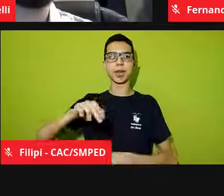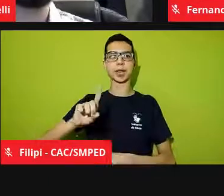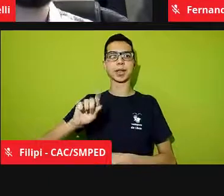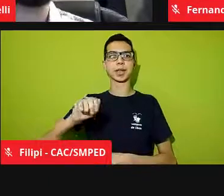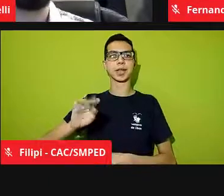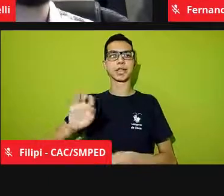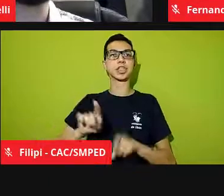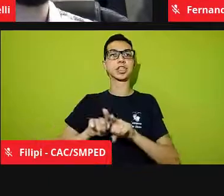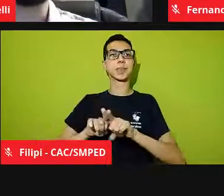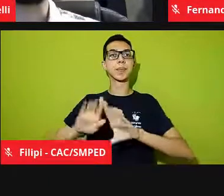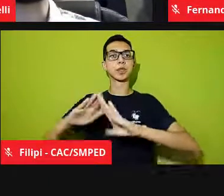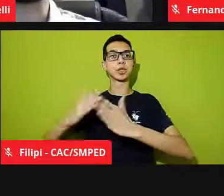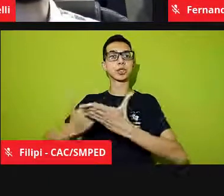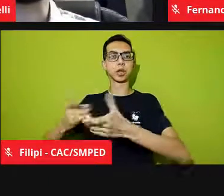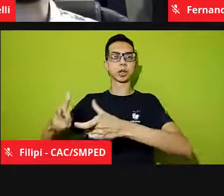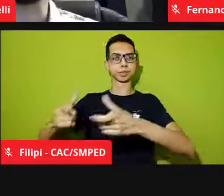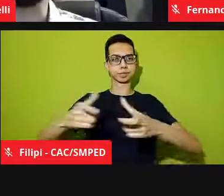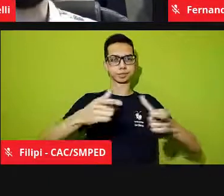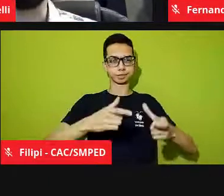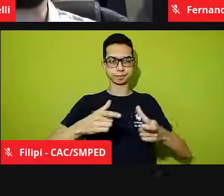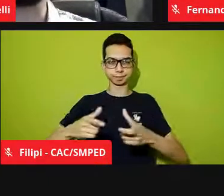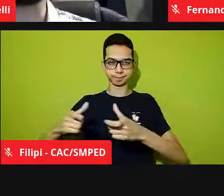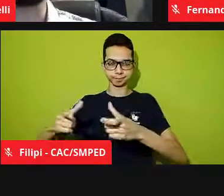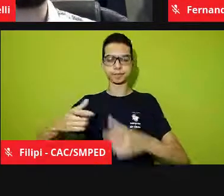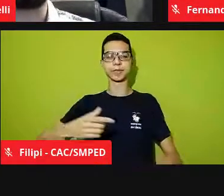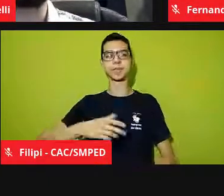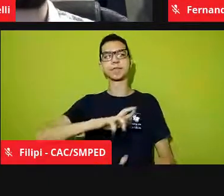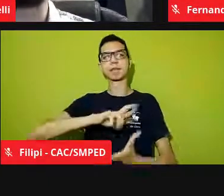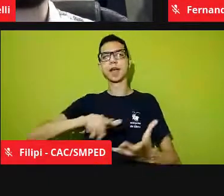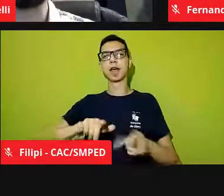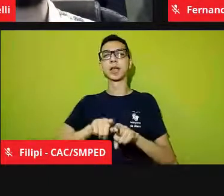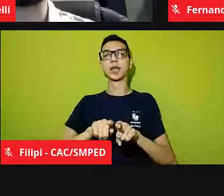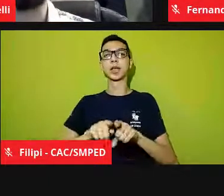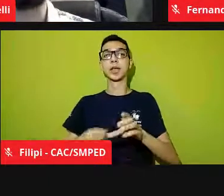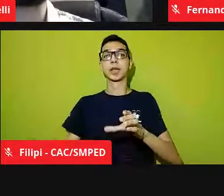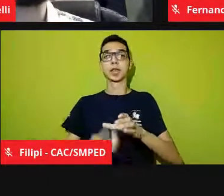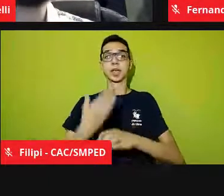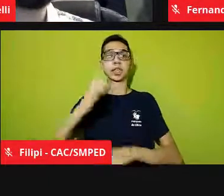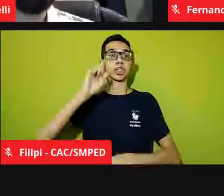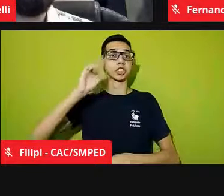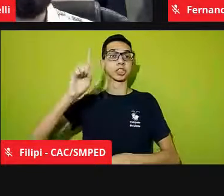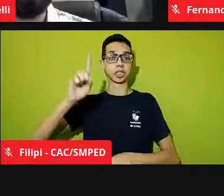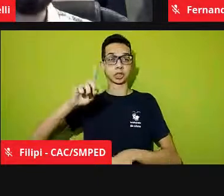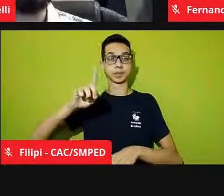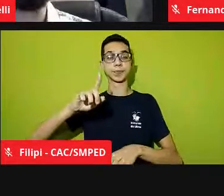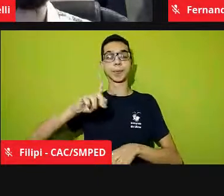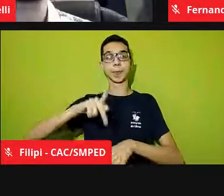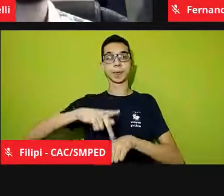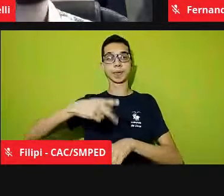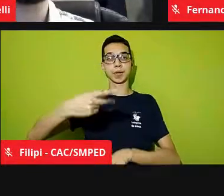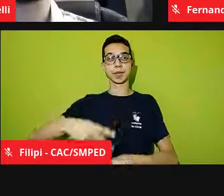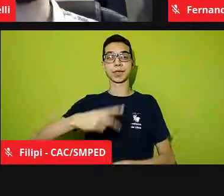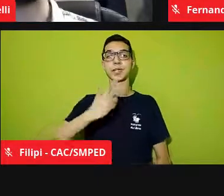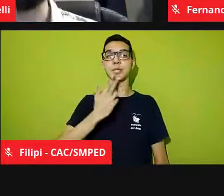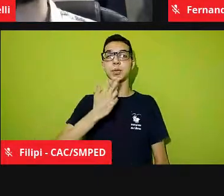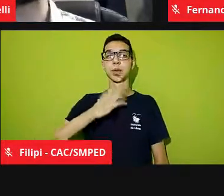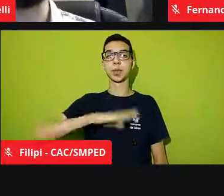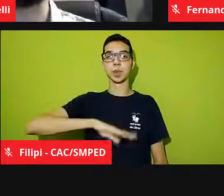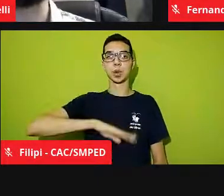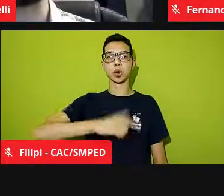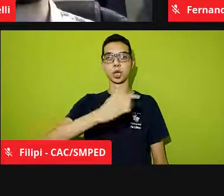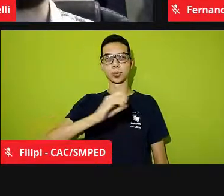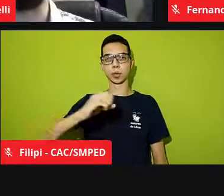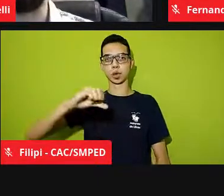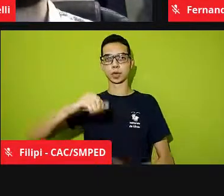Escola, Museu e Território e na produção do Dia Internacional da Língua Portuguesa em 2009 e 2020, em projetos